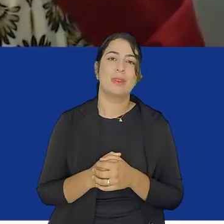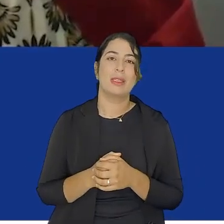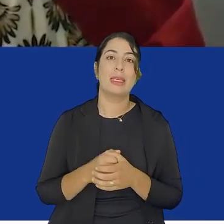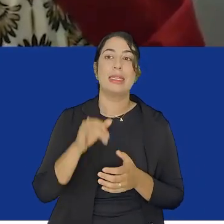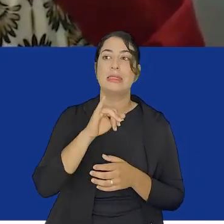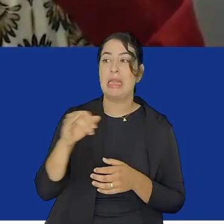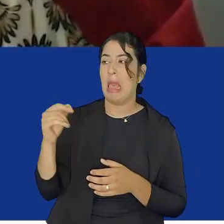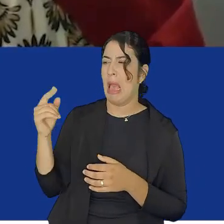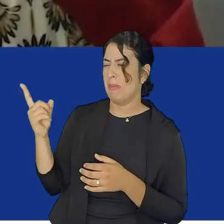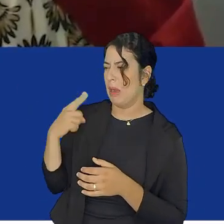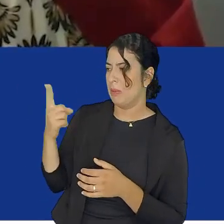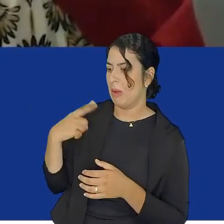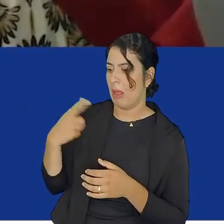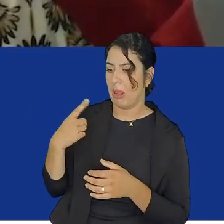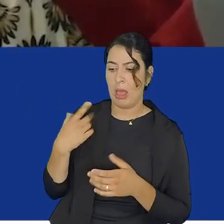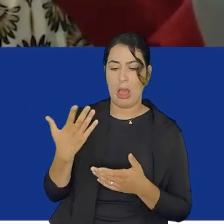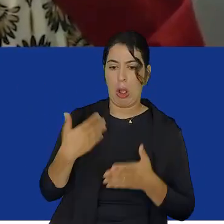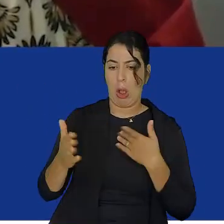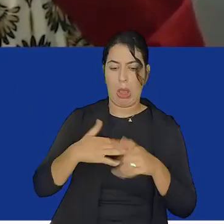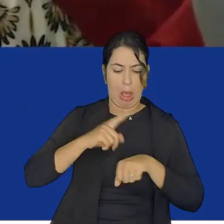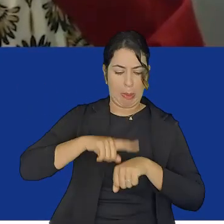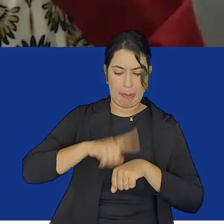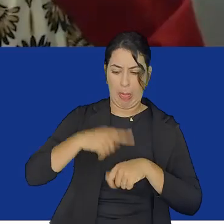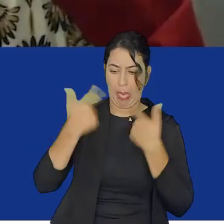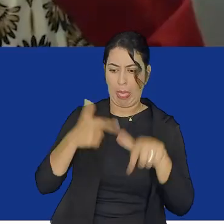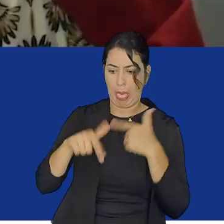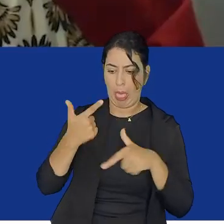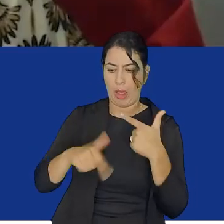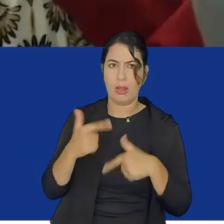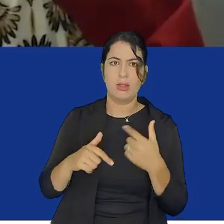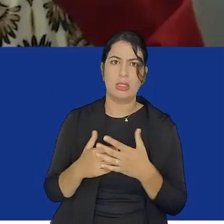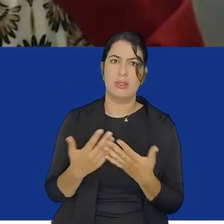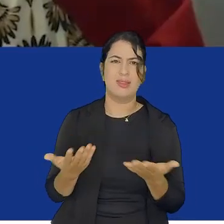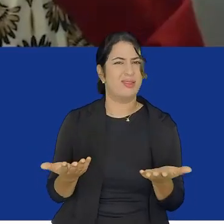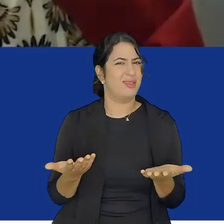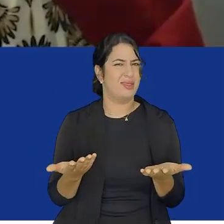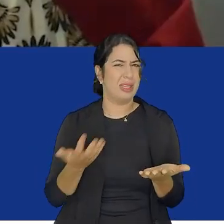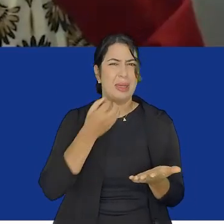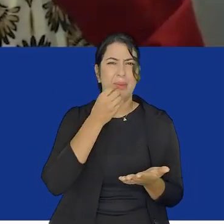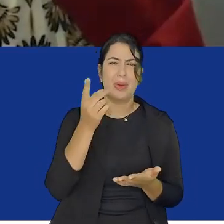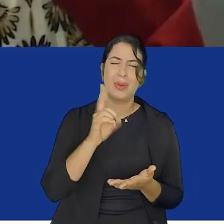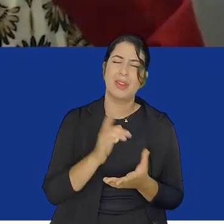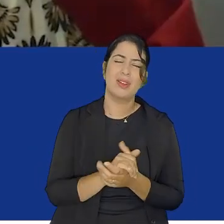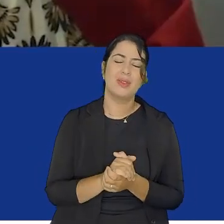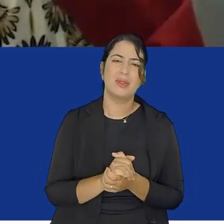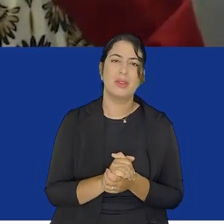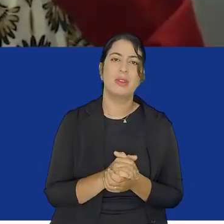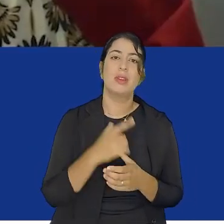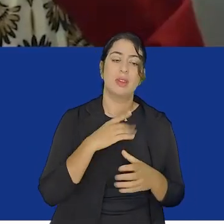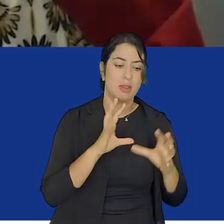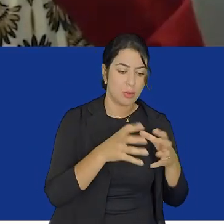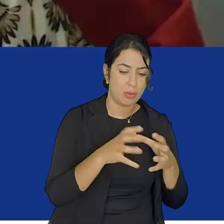tolerarmos algo que está ficando insustentável para todo mundo. Tem comissão de prevenção do assédio começando os trabalhos,